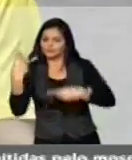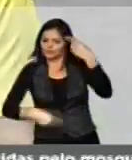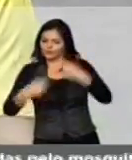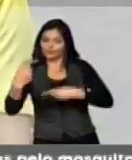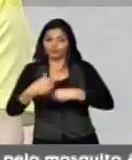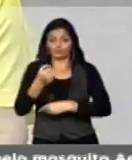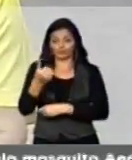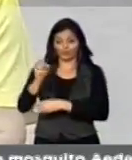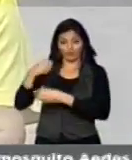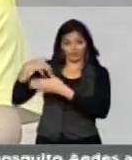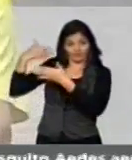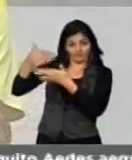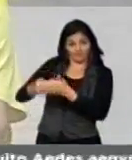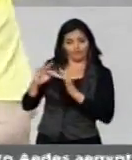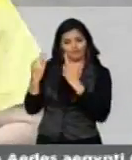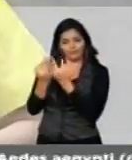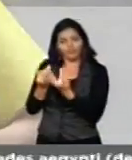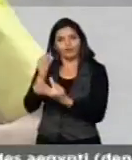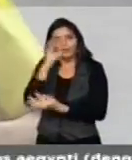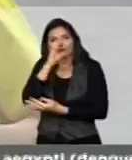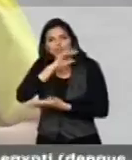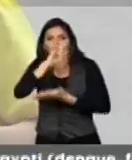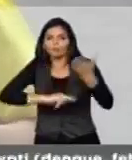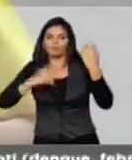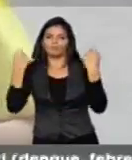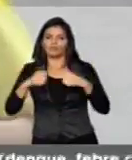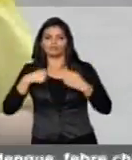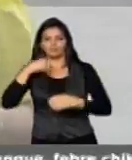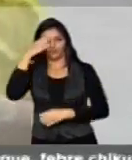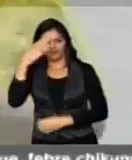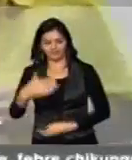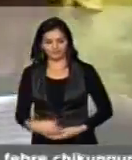famílias têm urgência desses documentos. Obrigada, peço... Vamos divulgar na voz do...